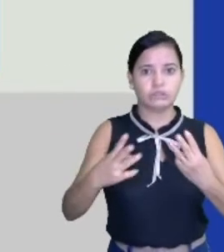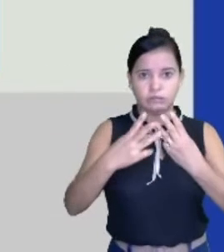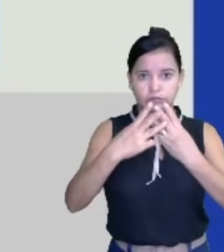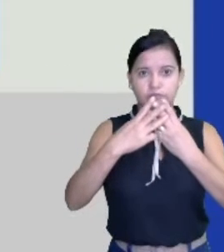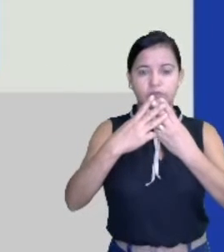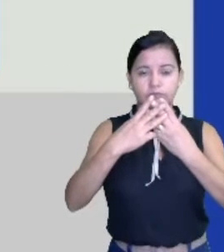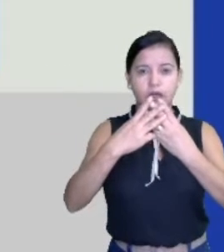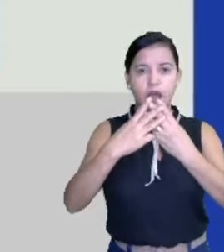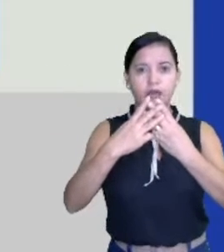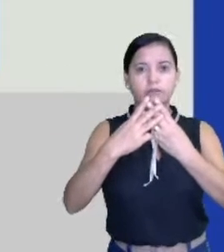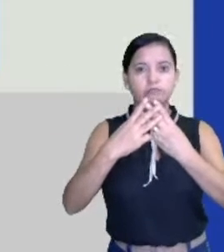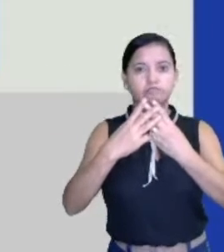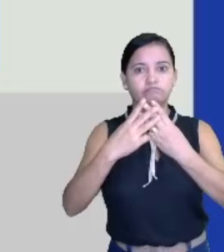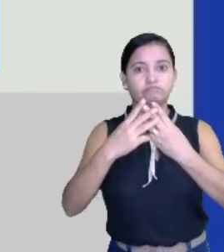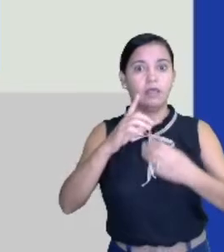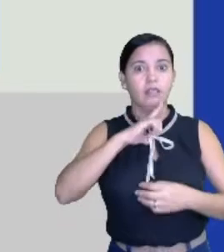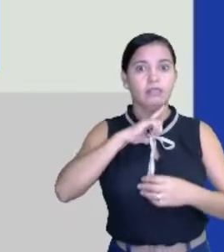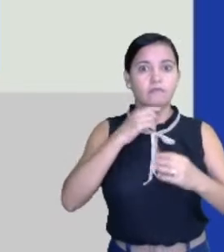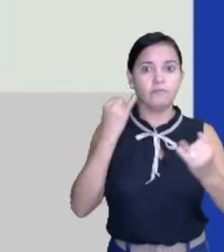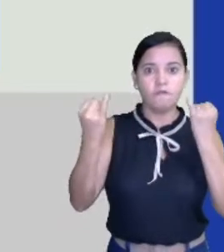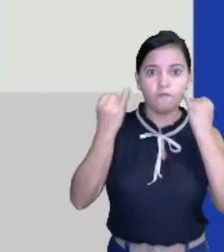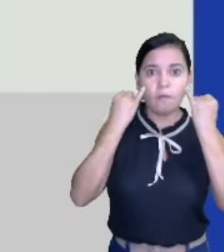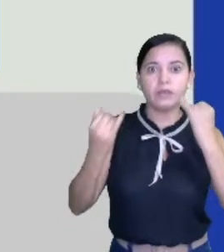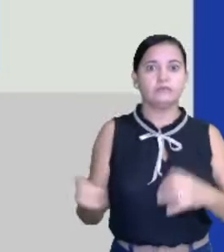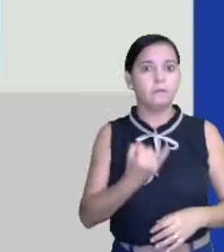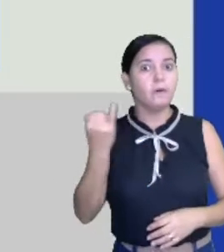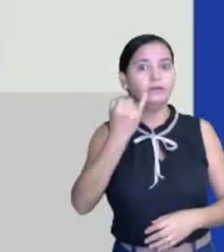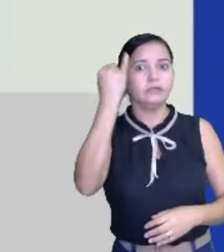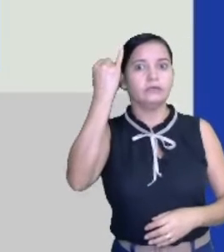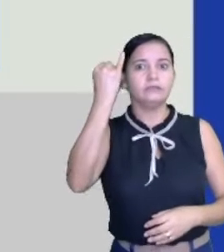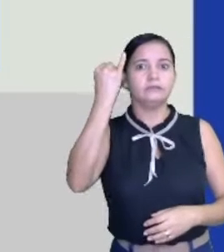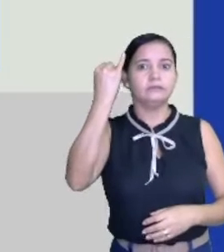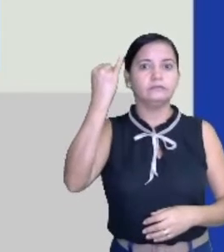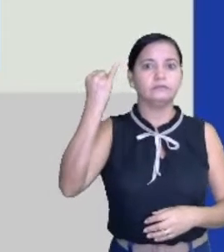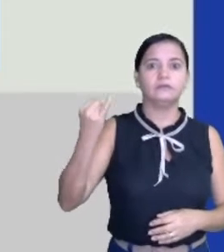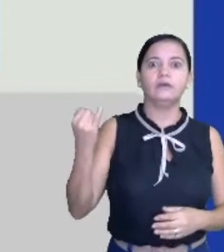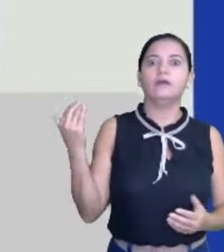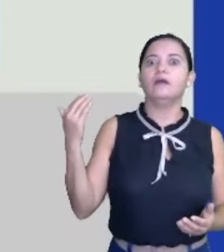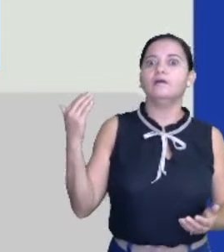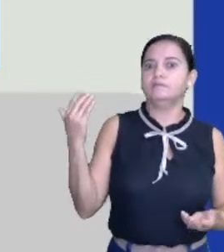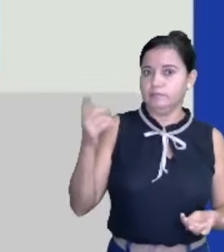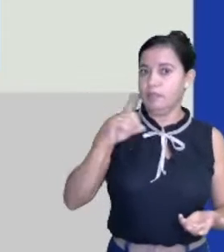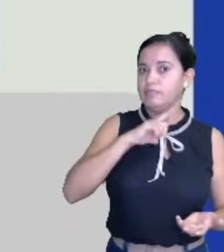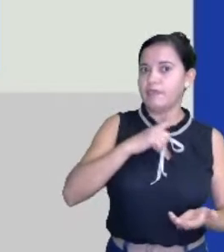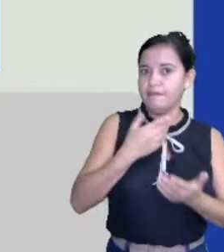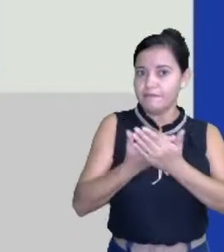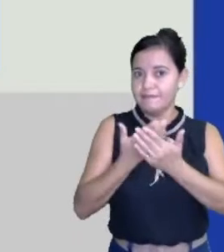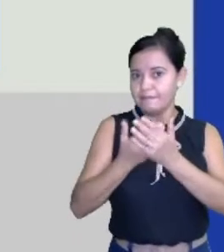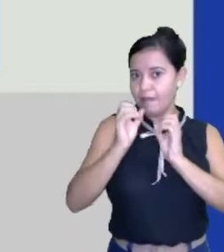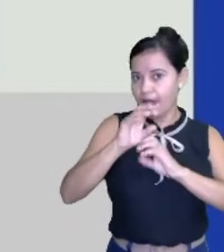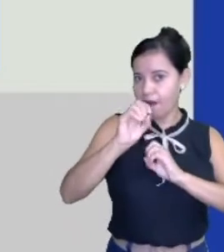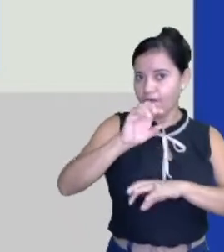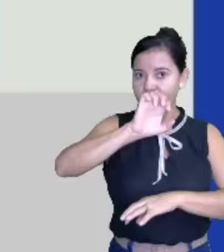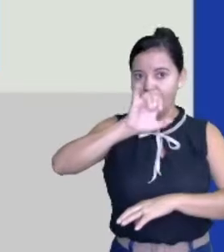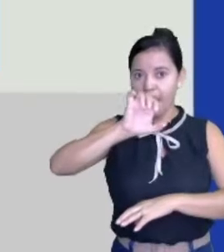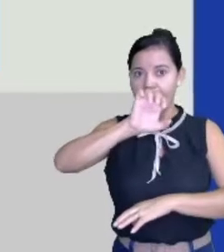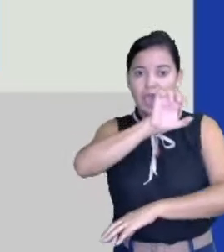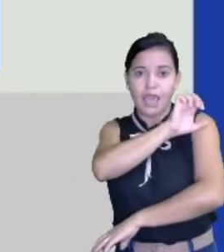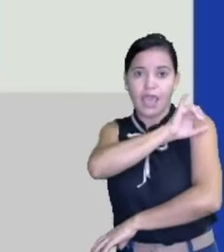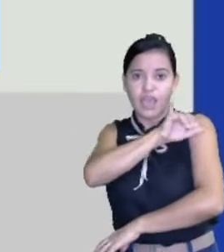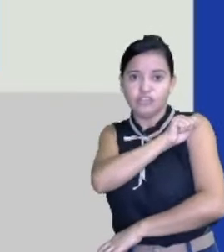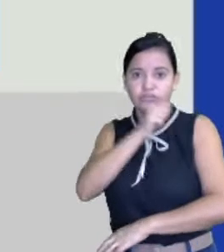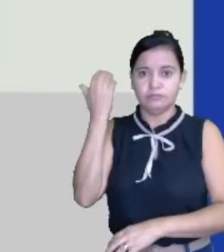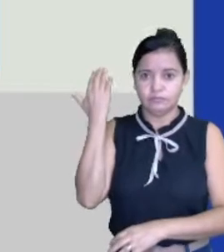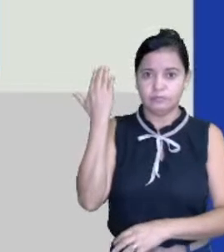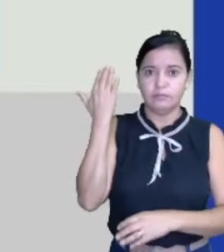tem informações que são importantíssimas que diz respeito à nossa última aula da EJA. Então, o que é que eu quero chamar a atenção de vocês em relação a